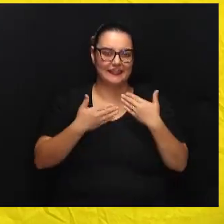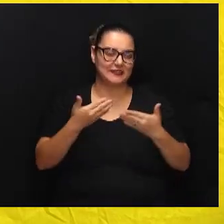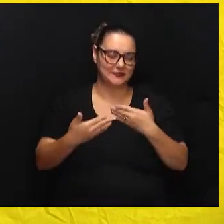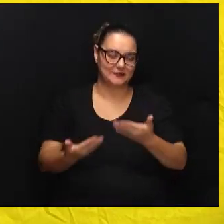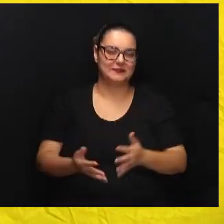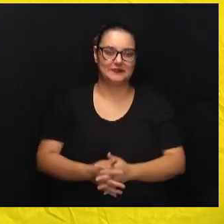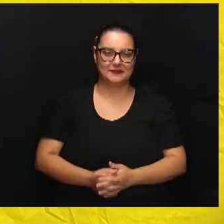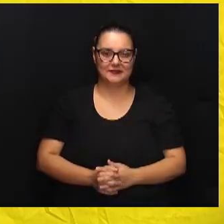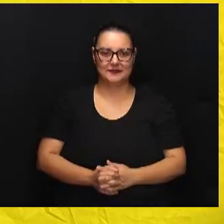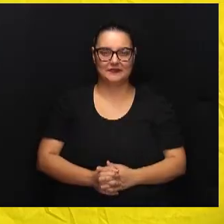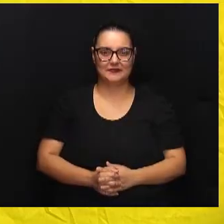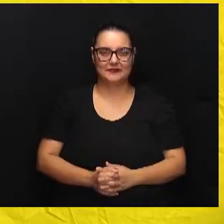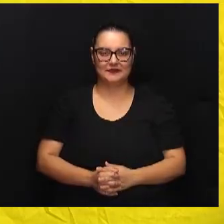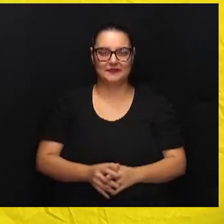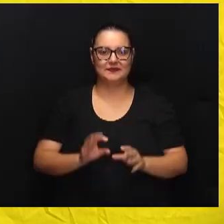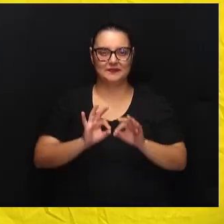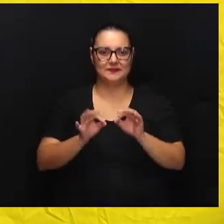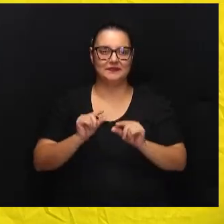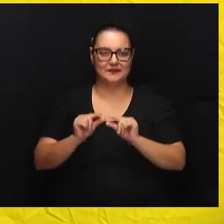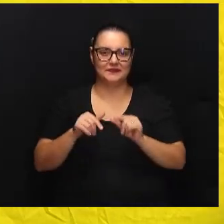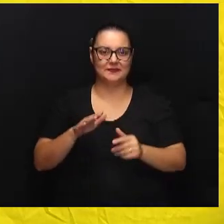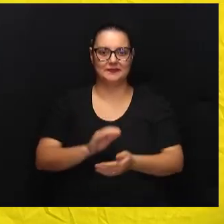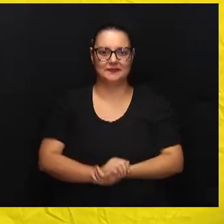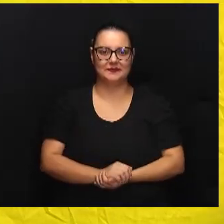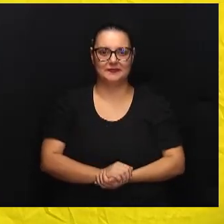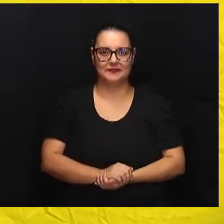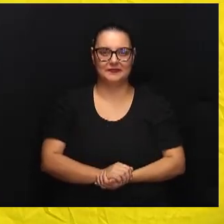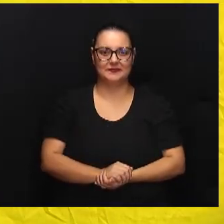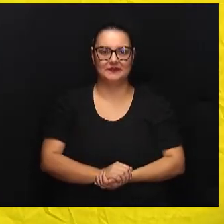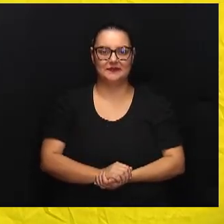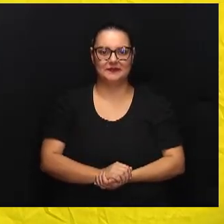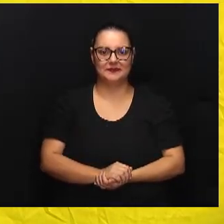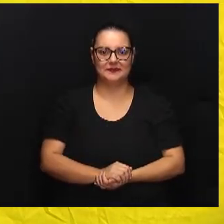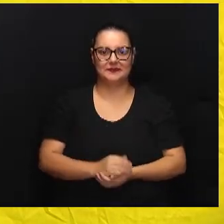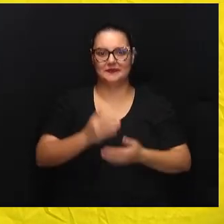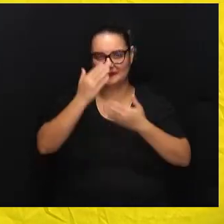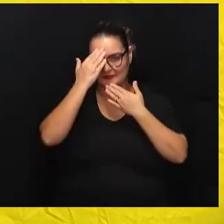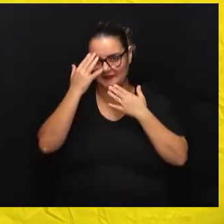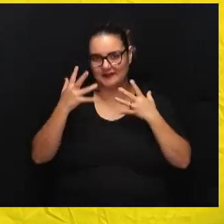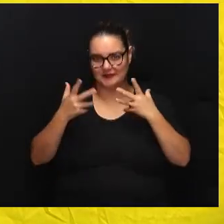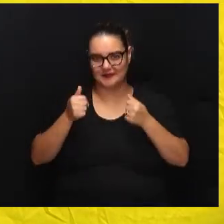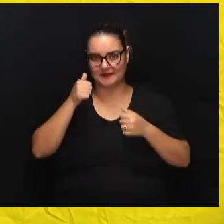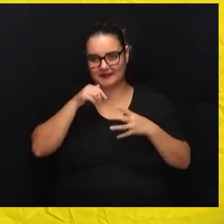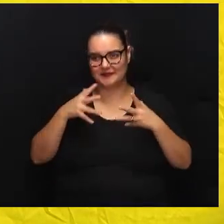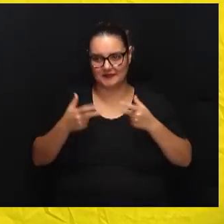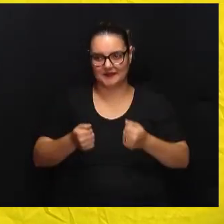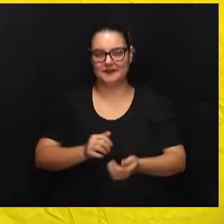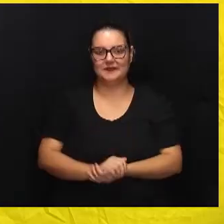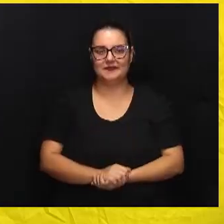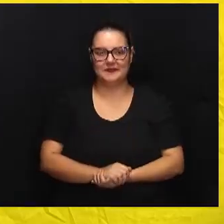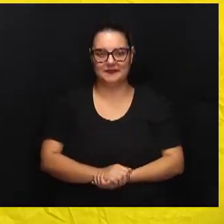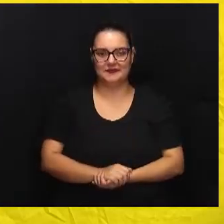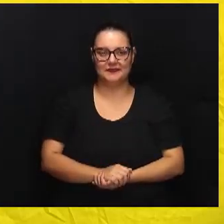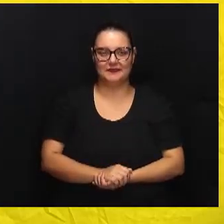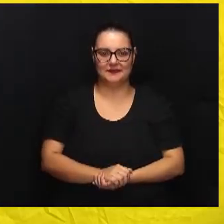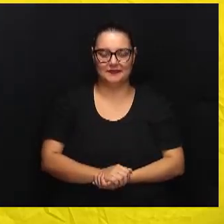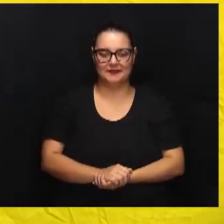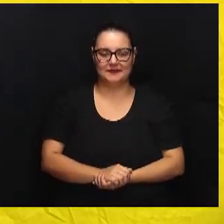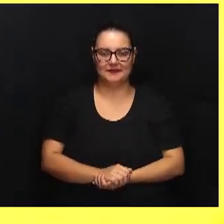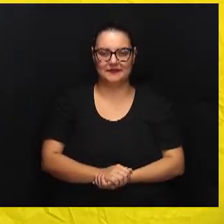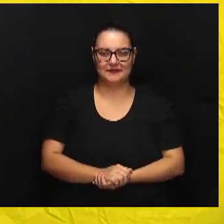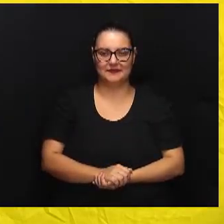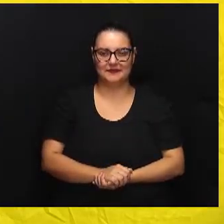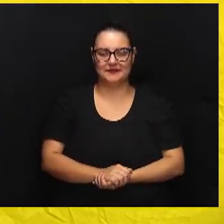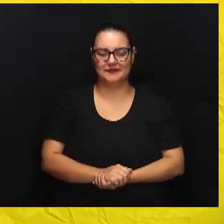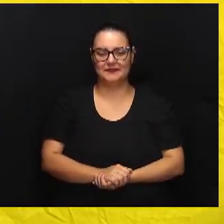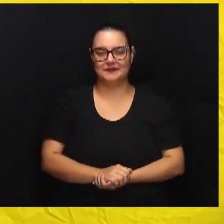Eu acho que a gente vai ter uma conversa, né? E a gente pode estender a nossa fala. Então, obrigado a todos e todas.